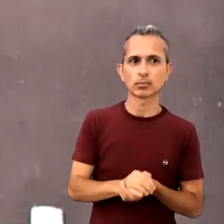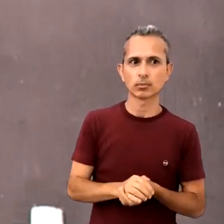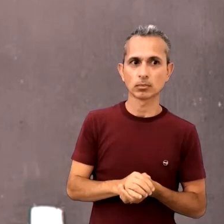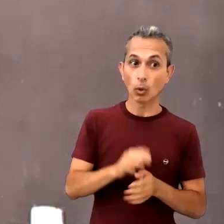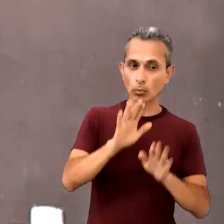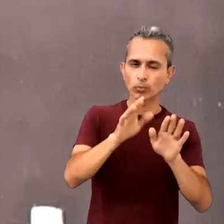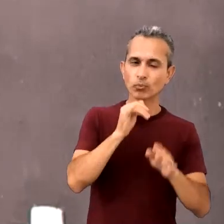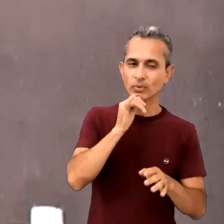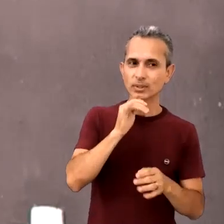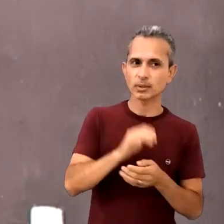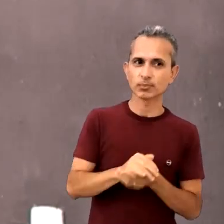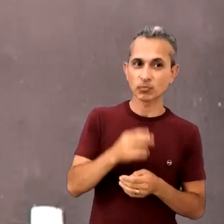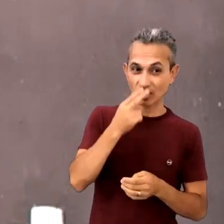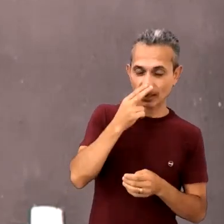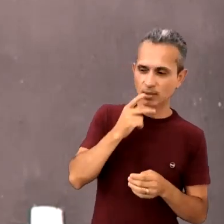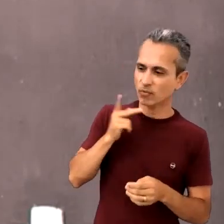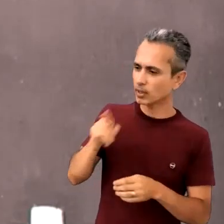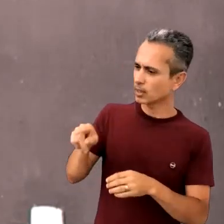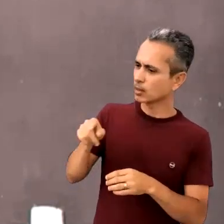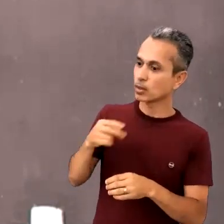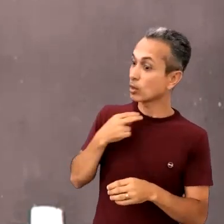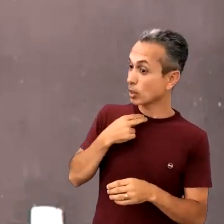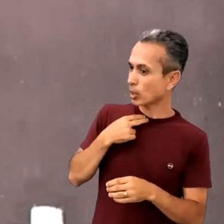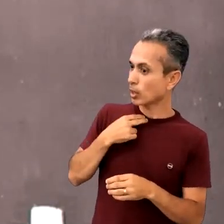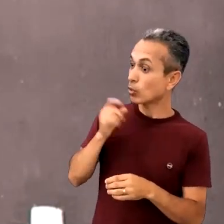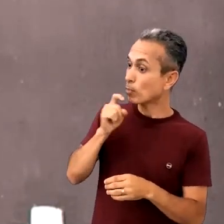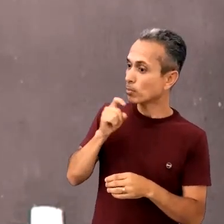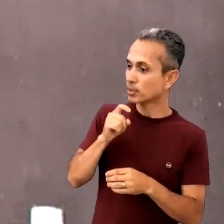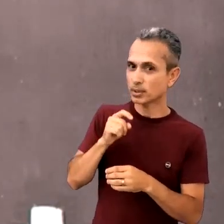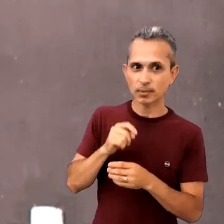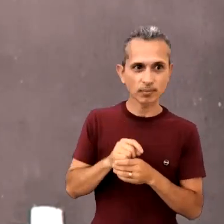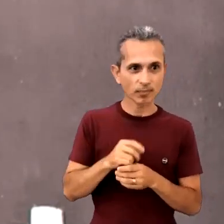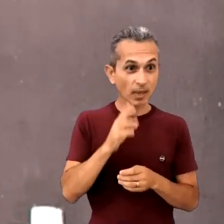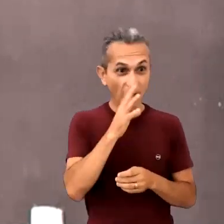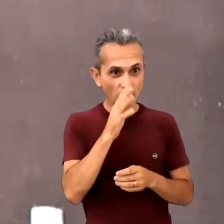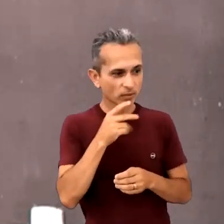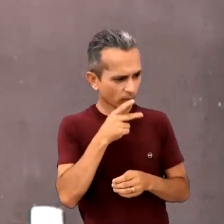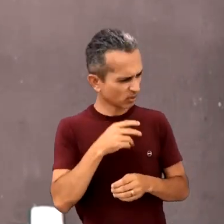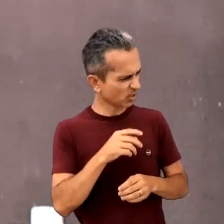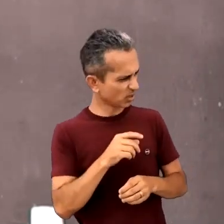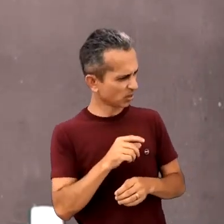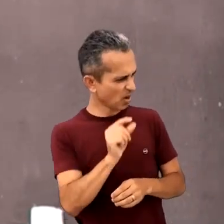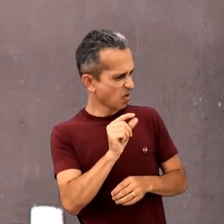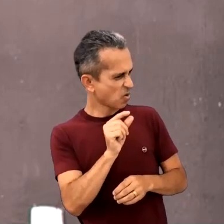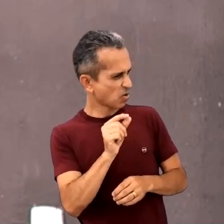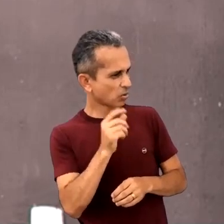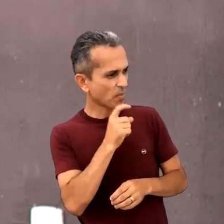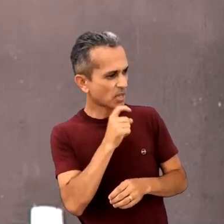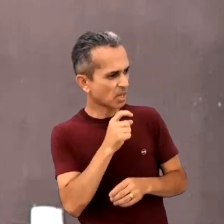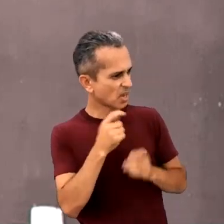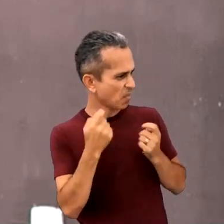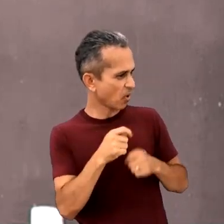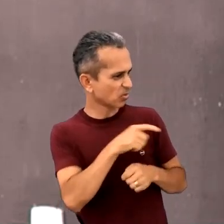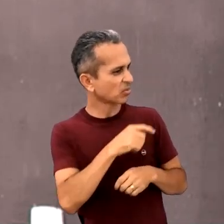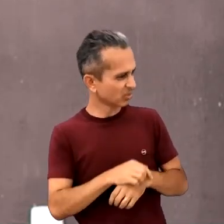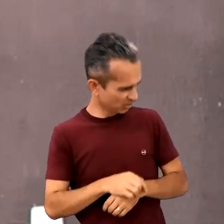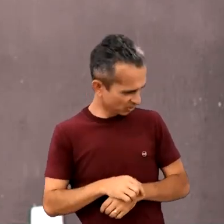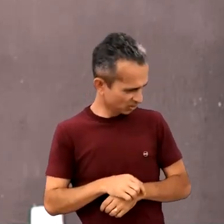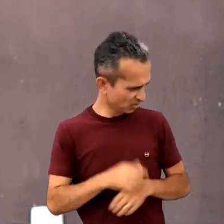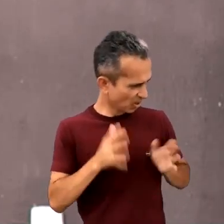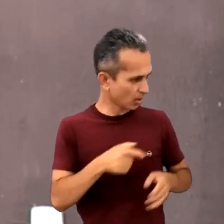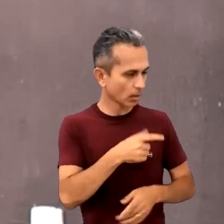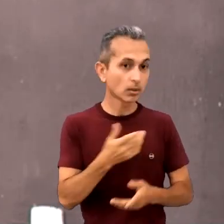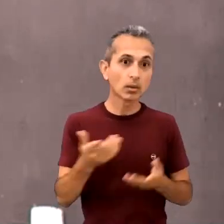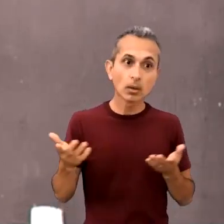posso mentir, ele vai olhar e vai dizer, não, mas uma mentirinha só não tem problema. Mas tu é muito besta, viu? Por quê? Porque o incrédulo ele não tem visão